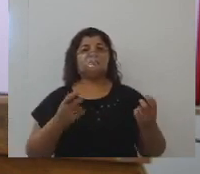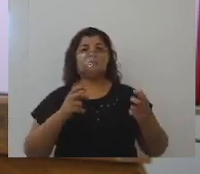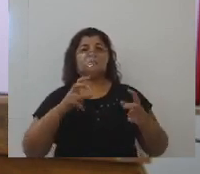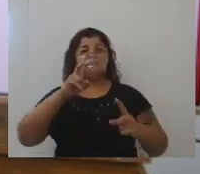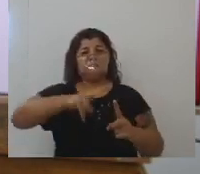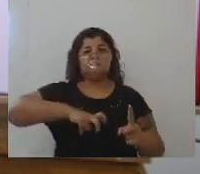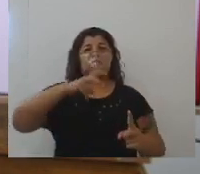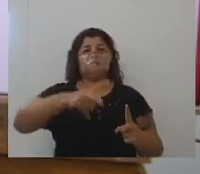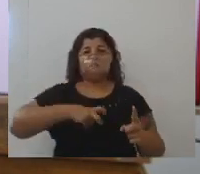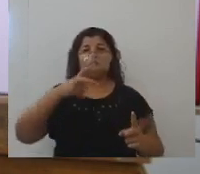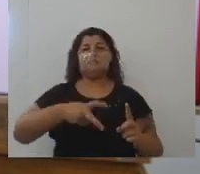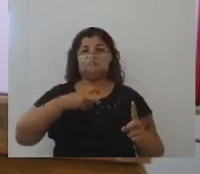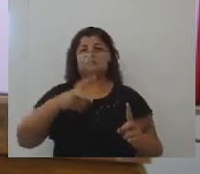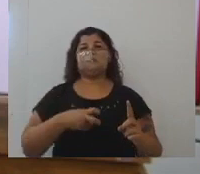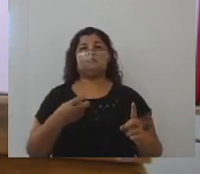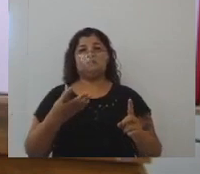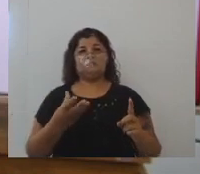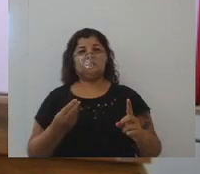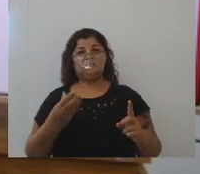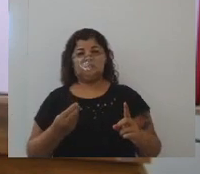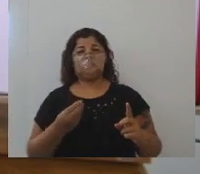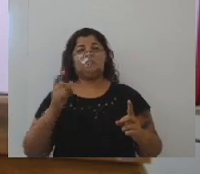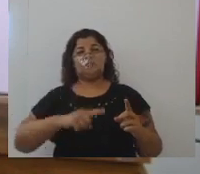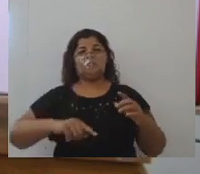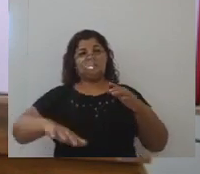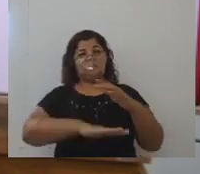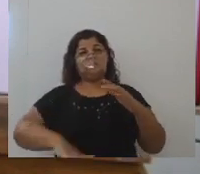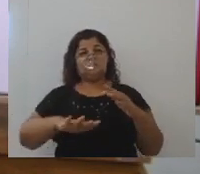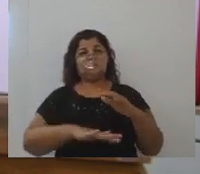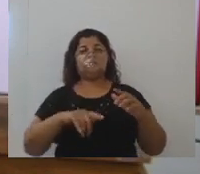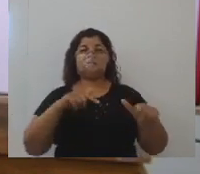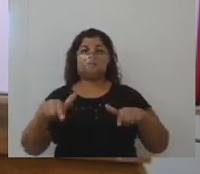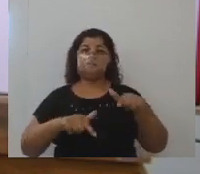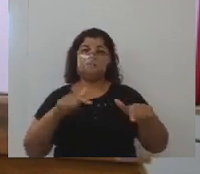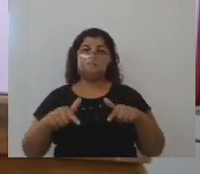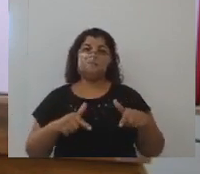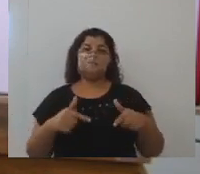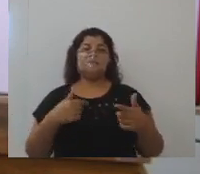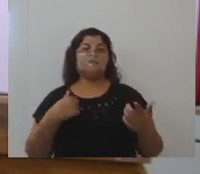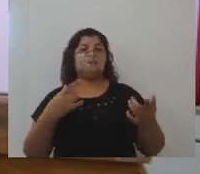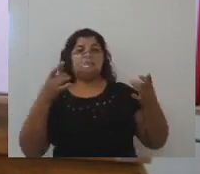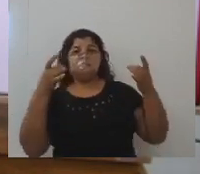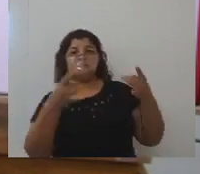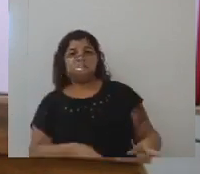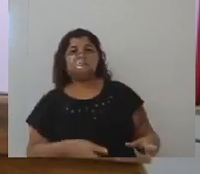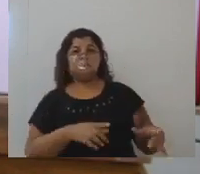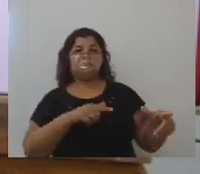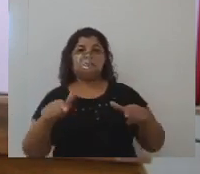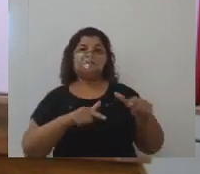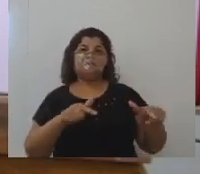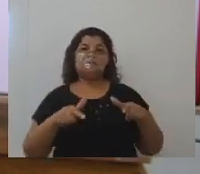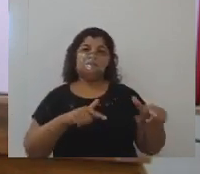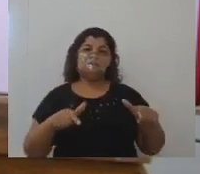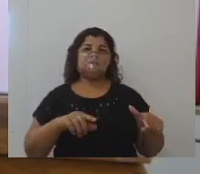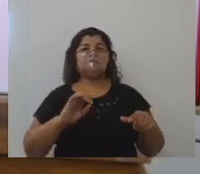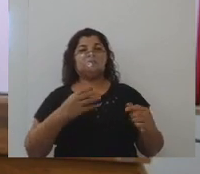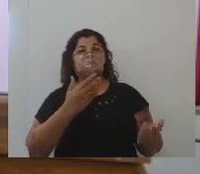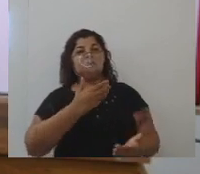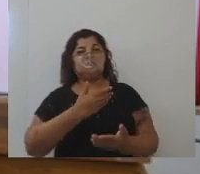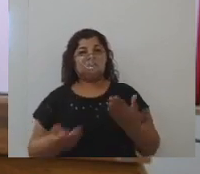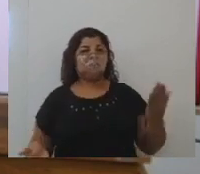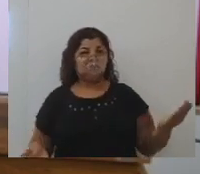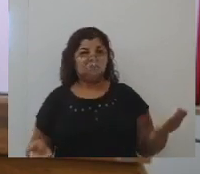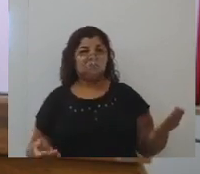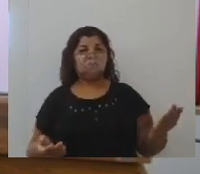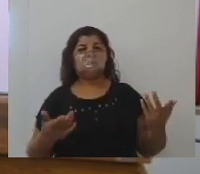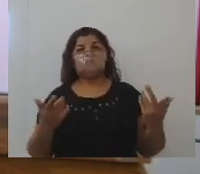exploração mesmo, que a gente vai chamar aqui de subemprego, o que é que acontece? Ele acaba abandonando esse emprego, ou até perdendo esse emprego mesmo,